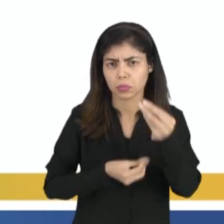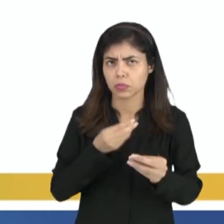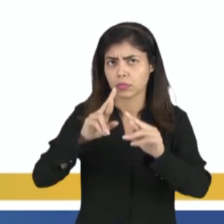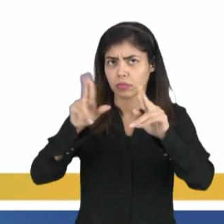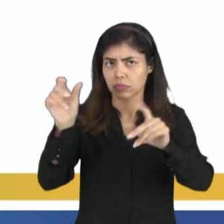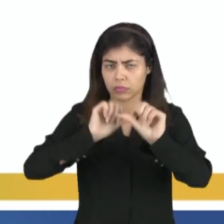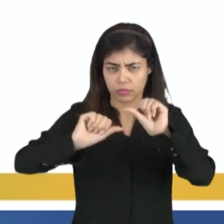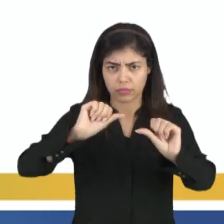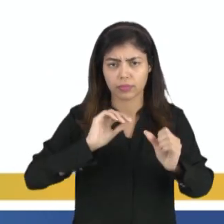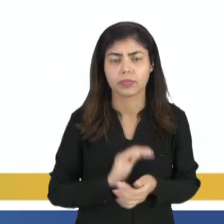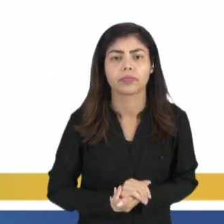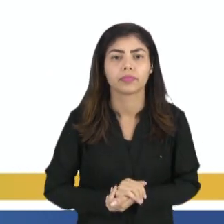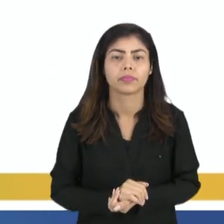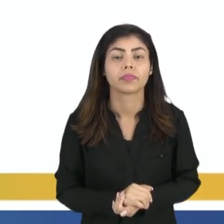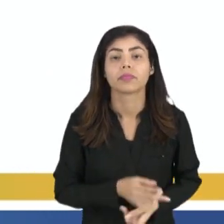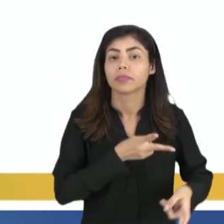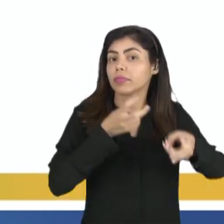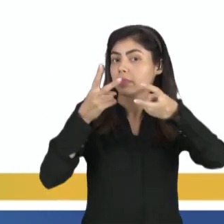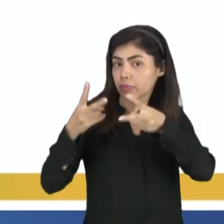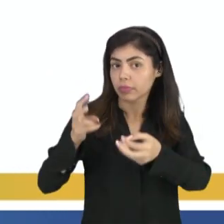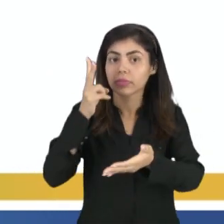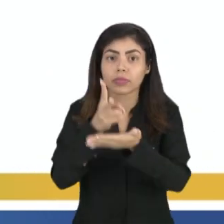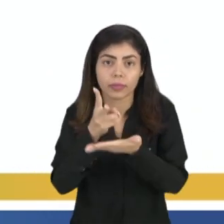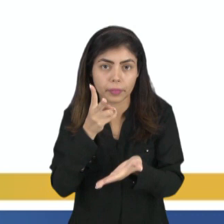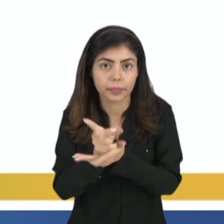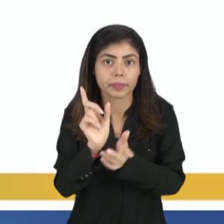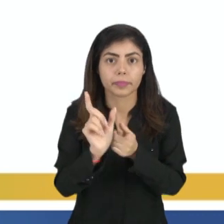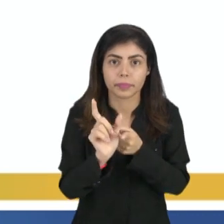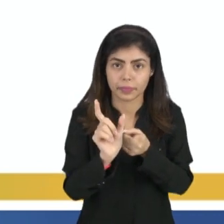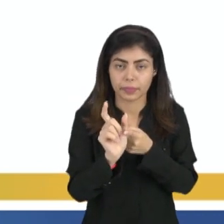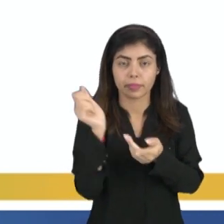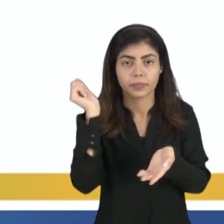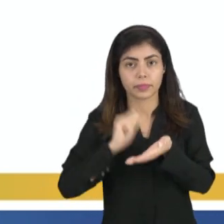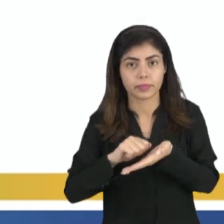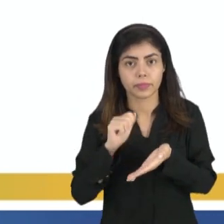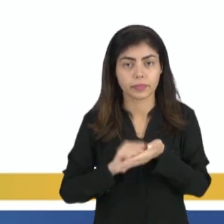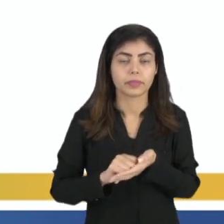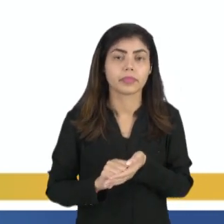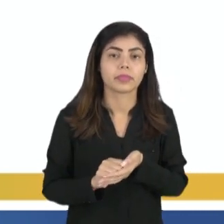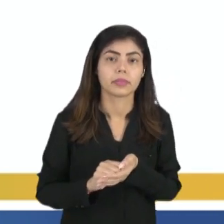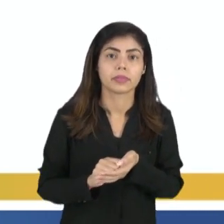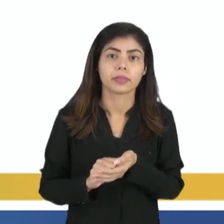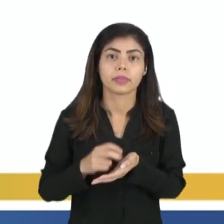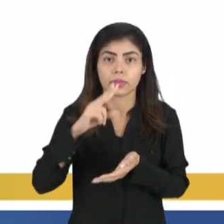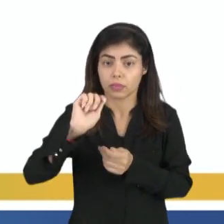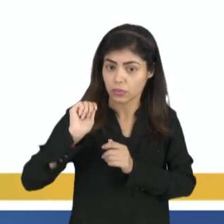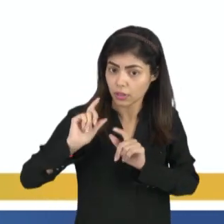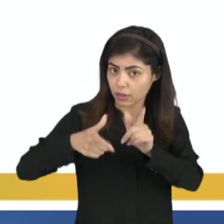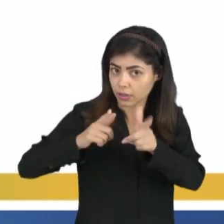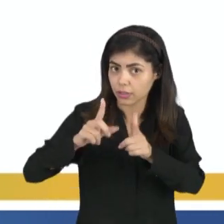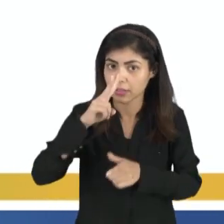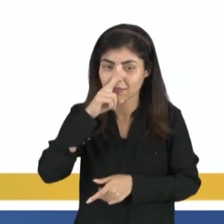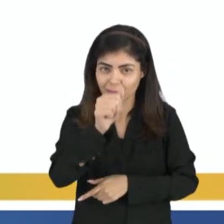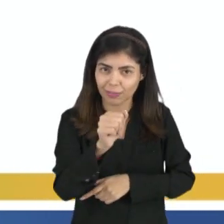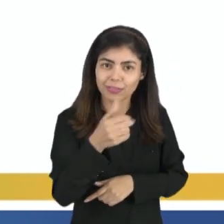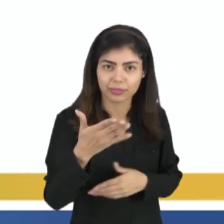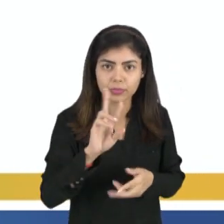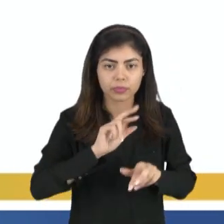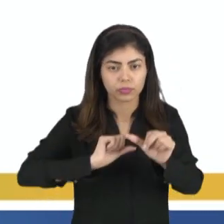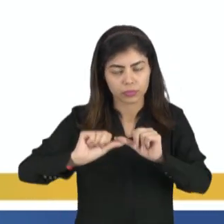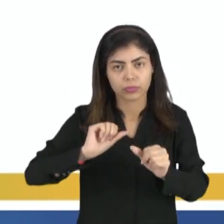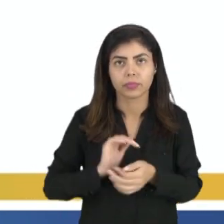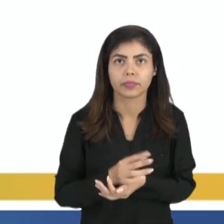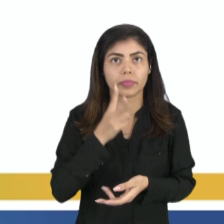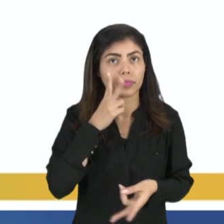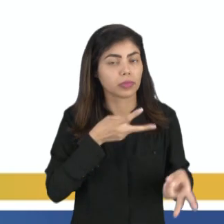como tudo muda né então Observe é a mesma palavra na escrita mas a sílaba tônica muda e nós